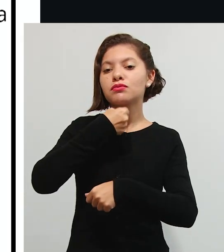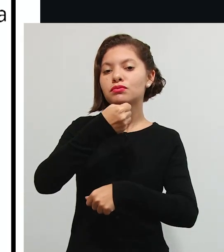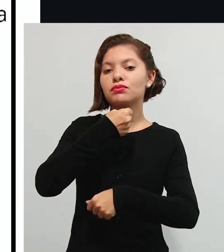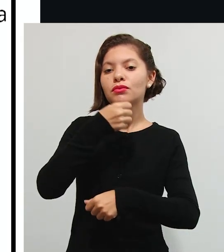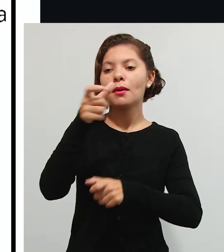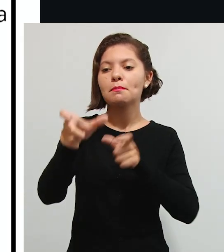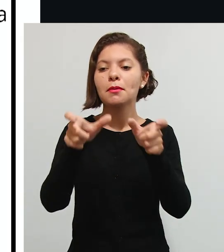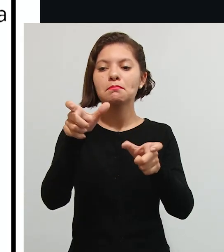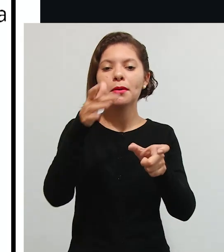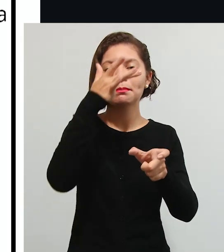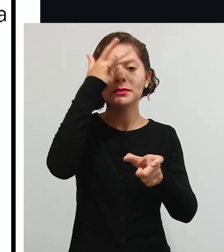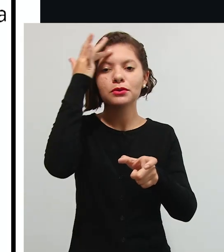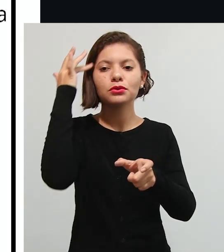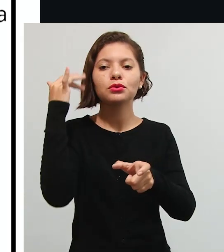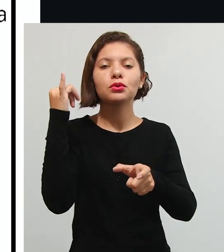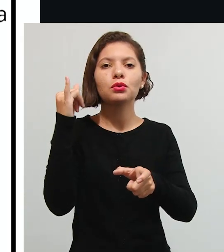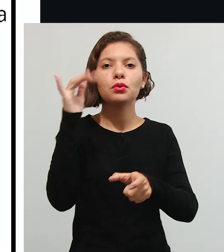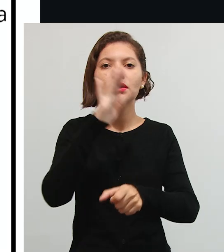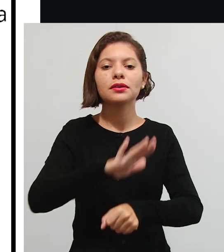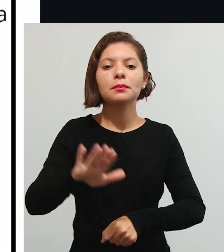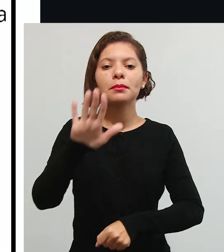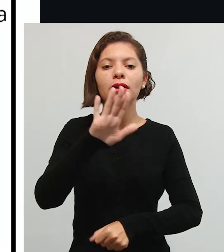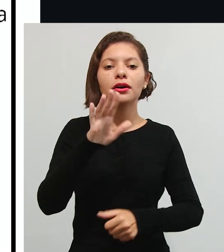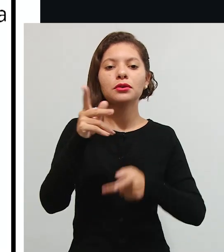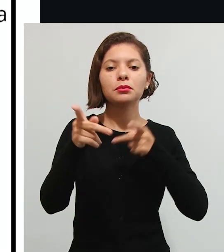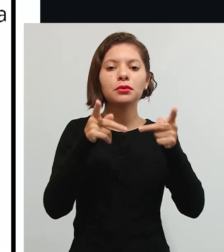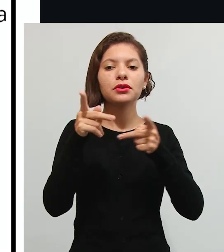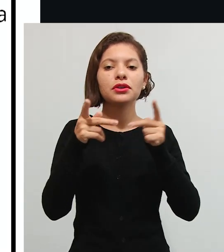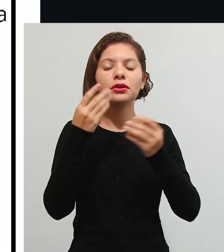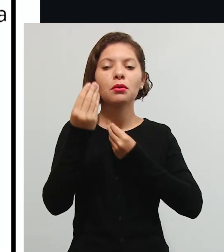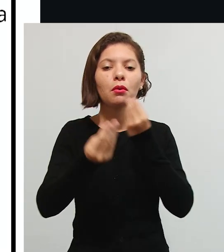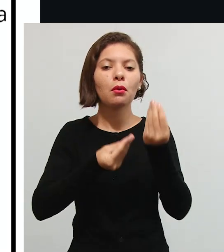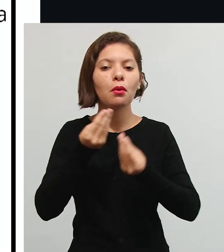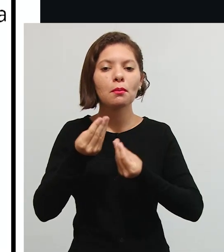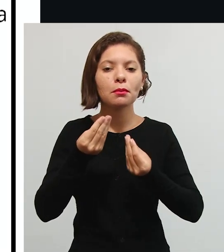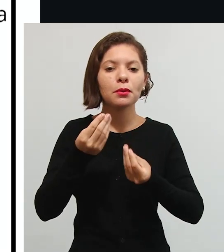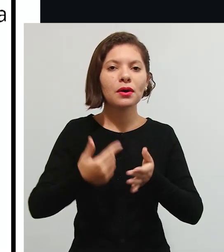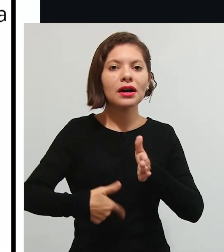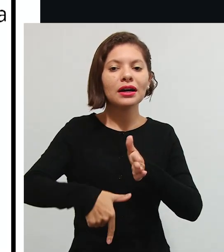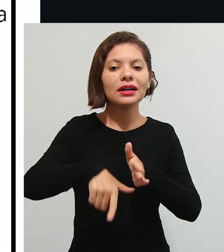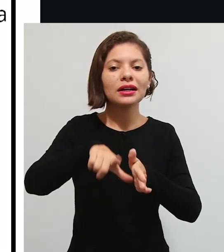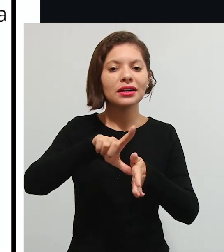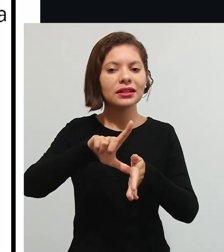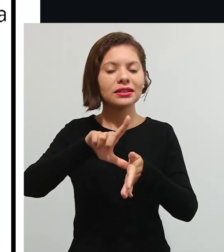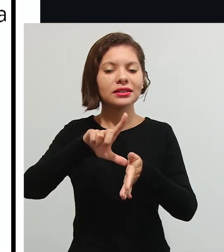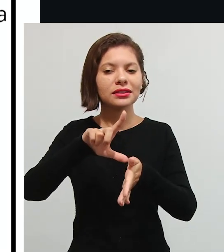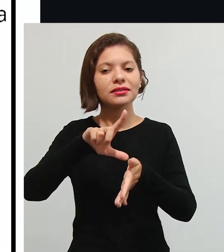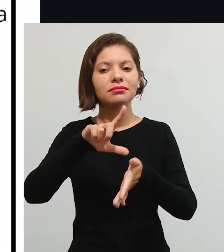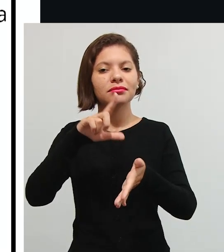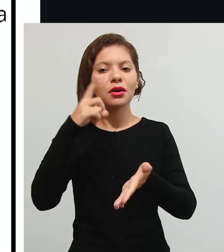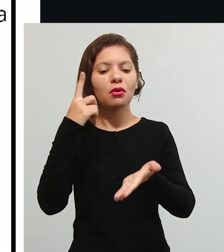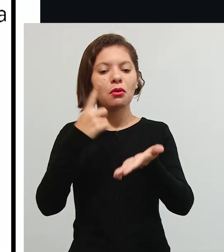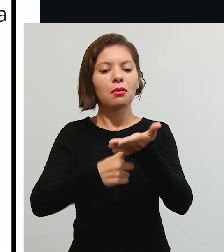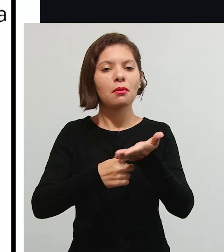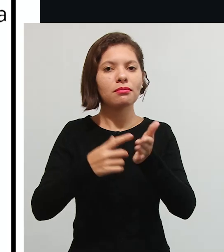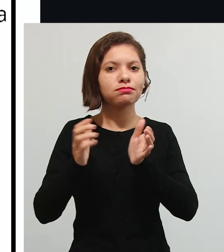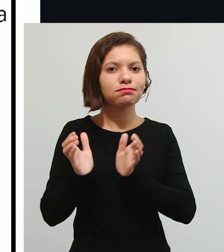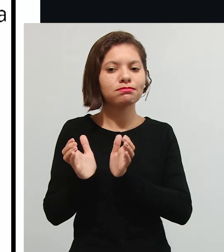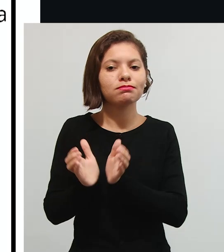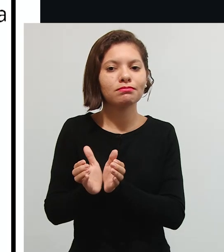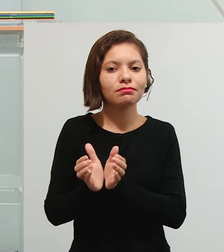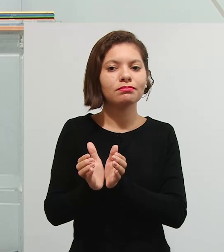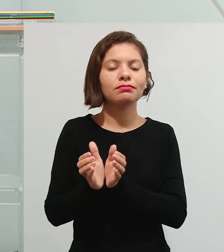imagens, o projeto de pesquisa deverá ser aprovado pelo Comitê de Ética em Pesquisa do